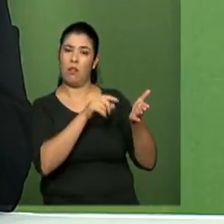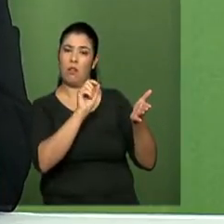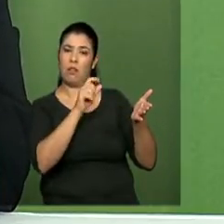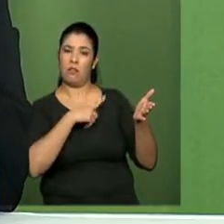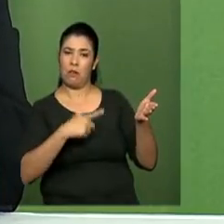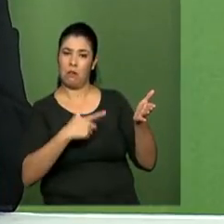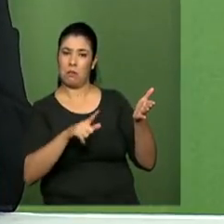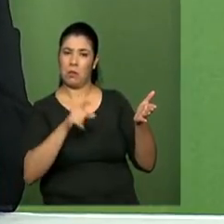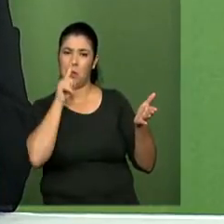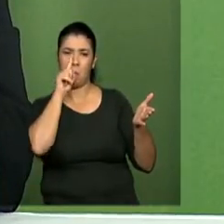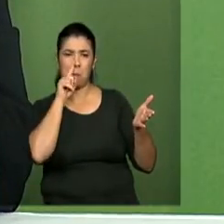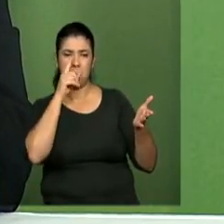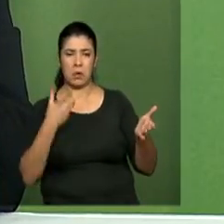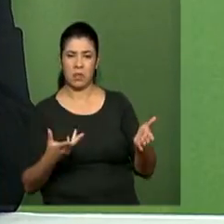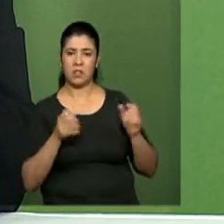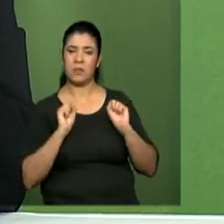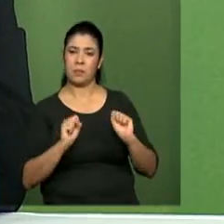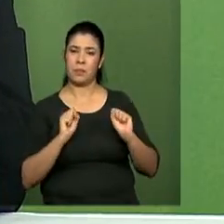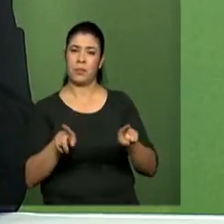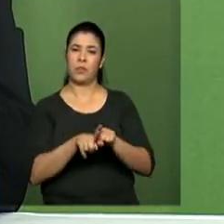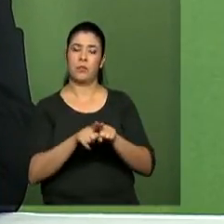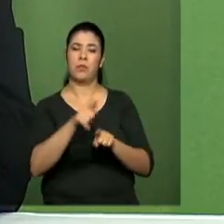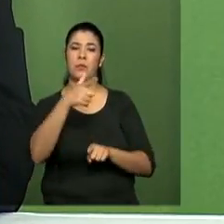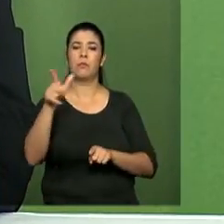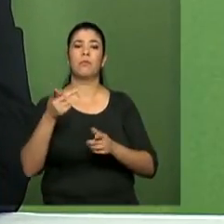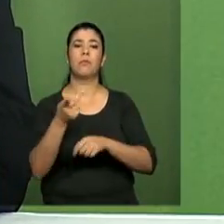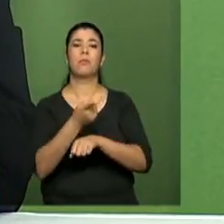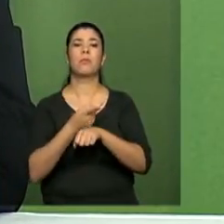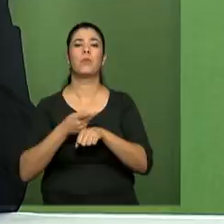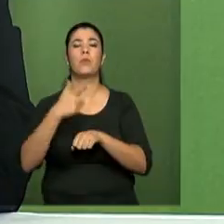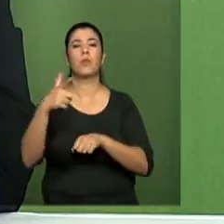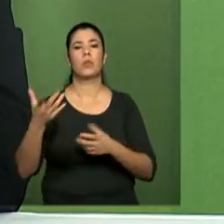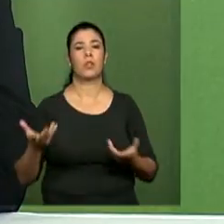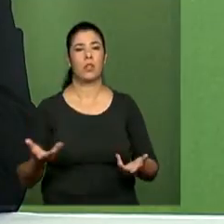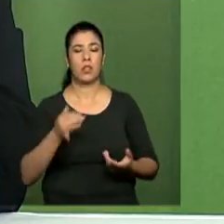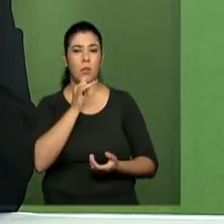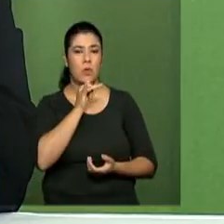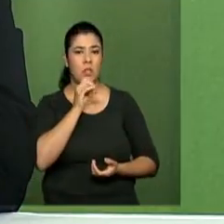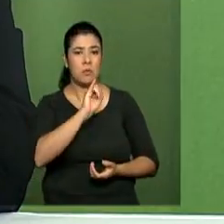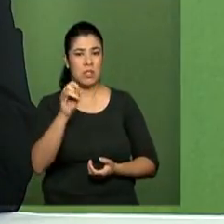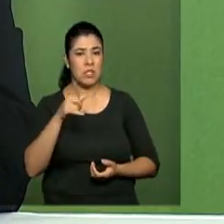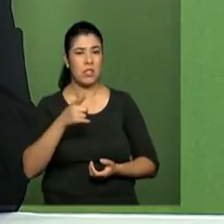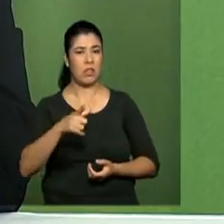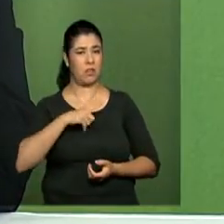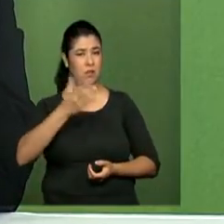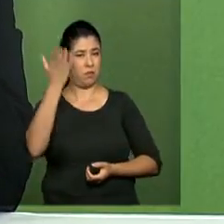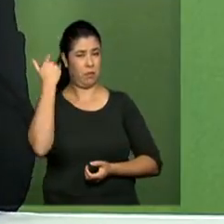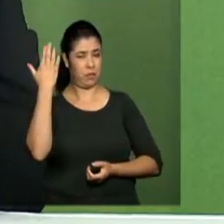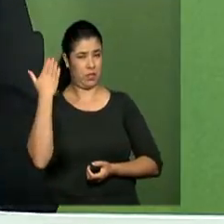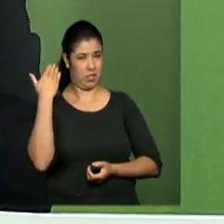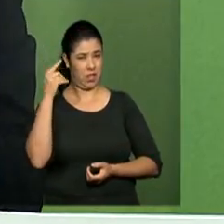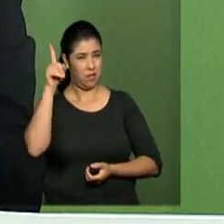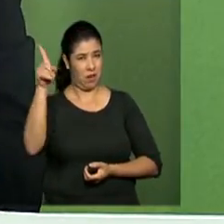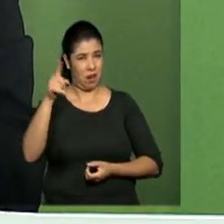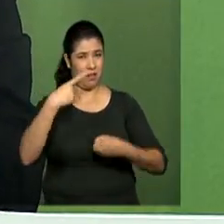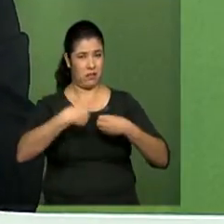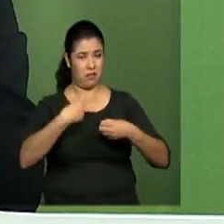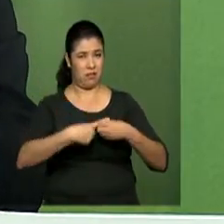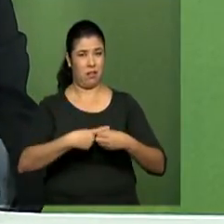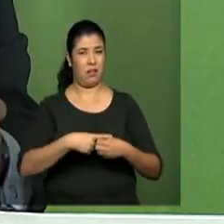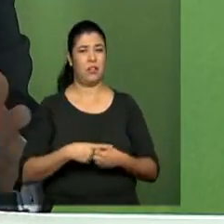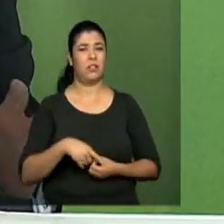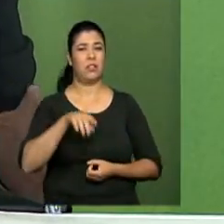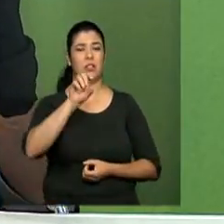existe se não existiria santa maria a catástrofe de santa maria porque o oficial do corpo de bombeiro falou eu tenho